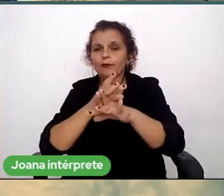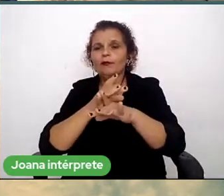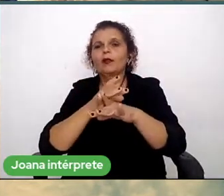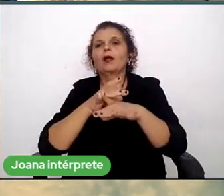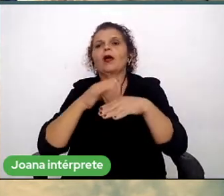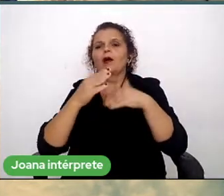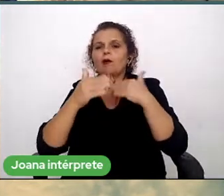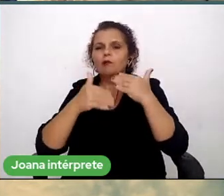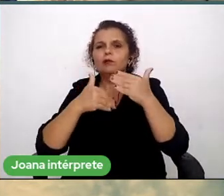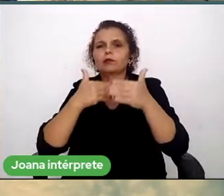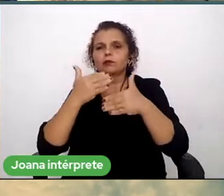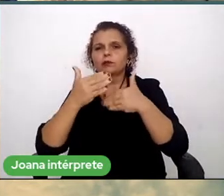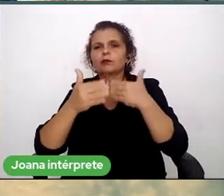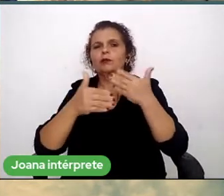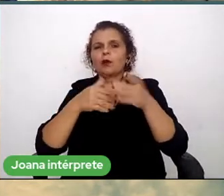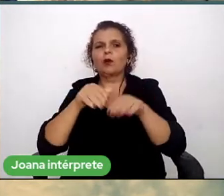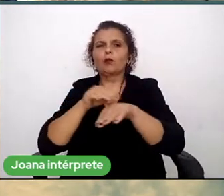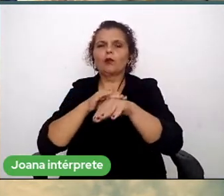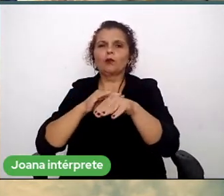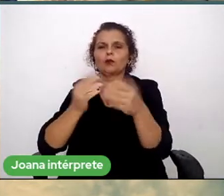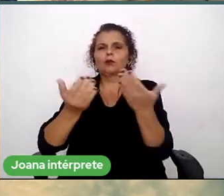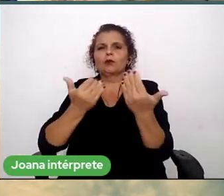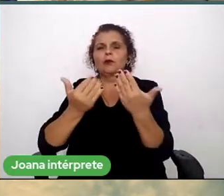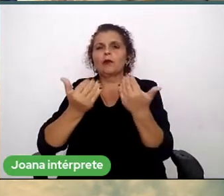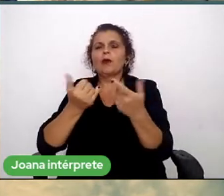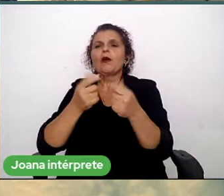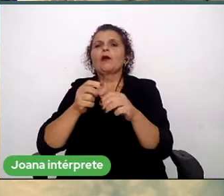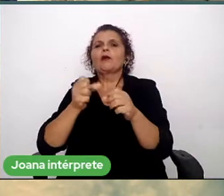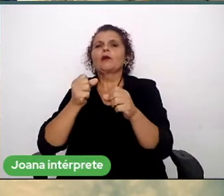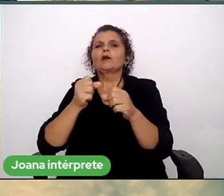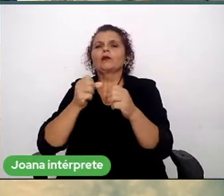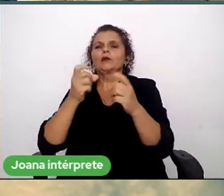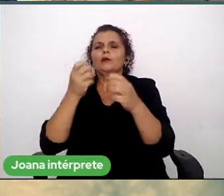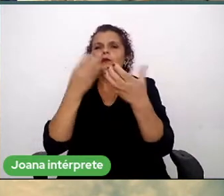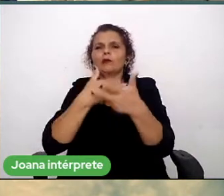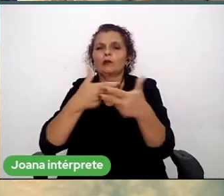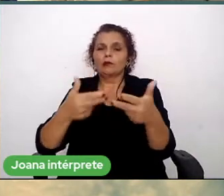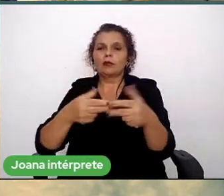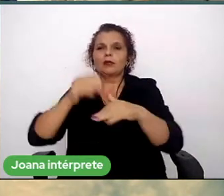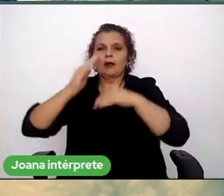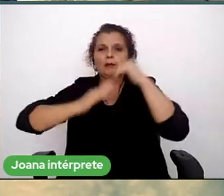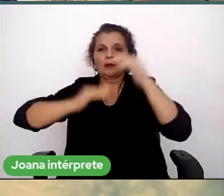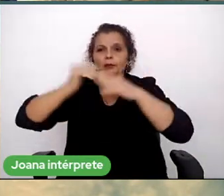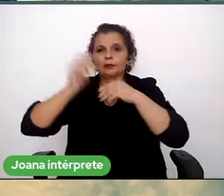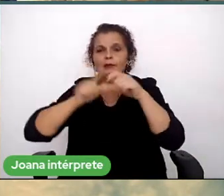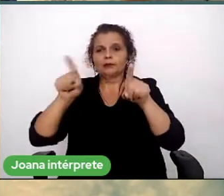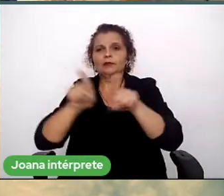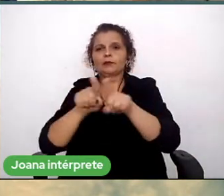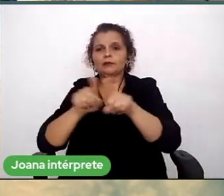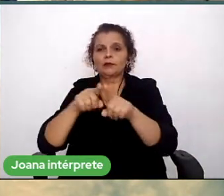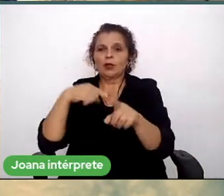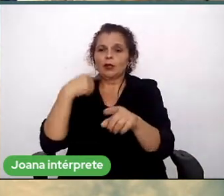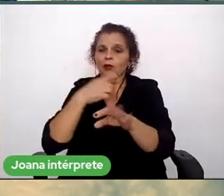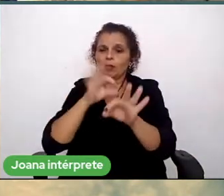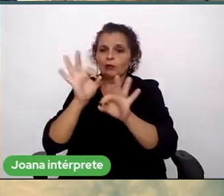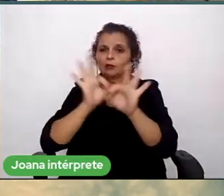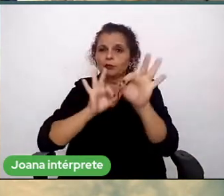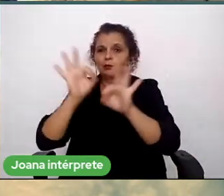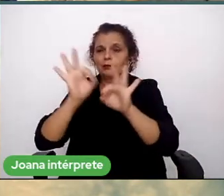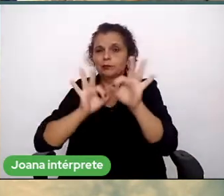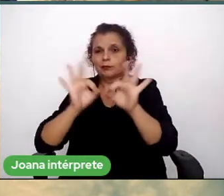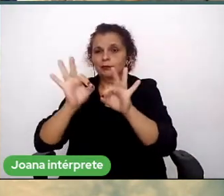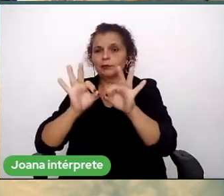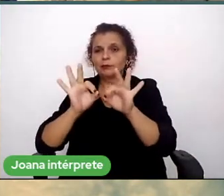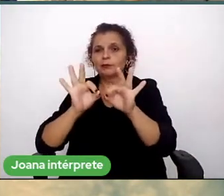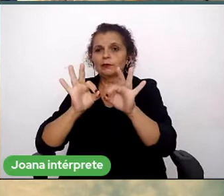começar a nossa conversa falando sobre a essas práticas desses momentos dos nossos projetos com